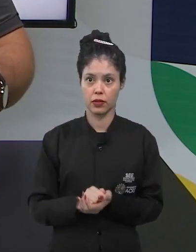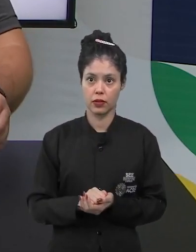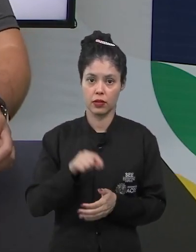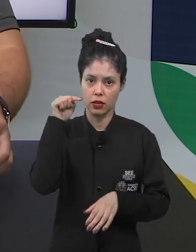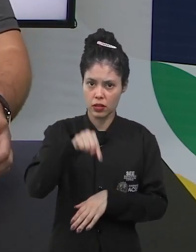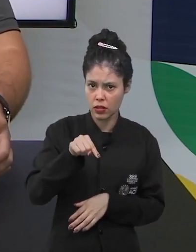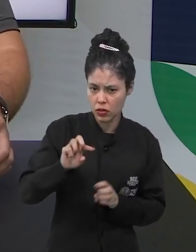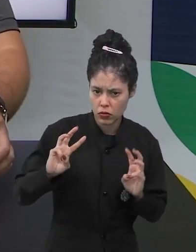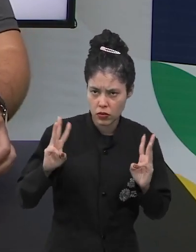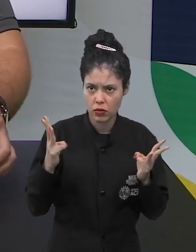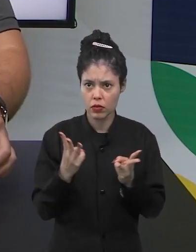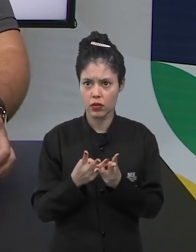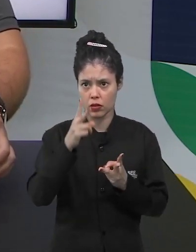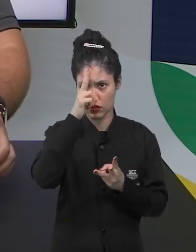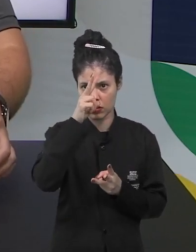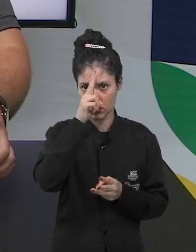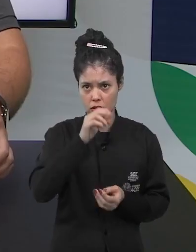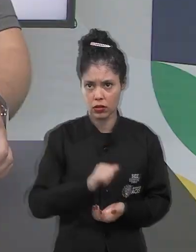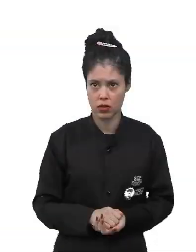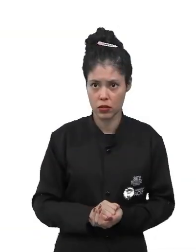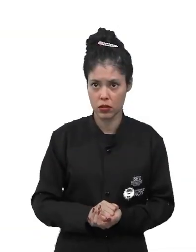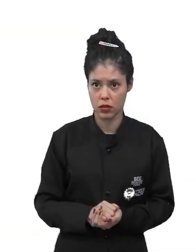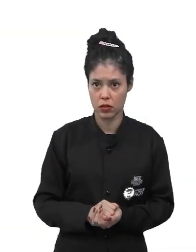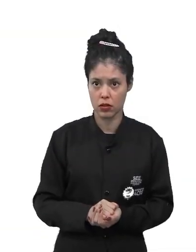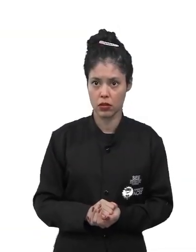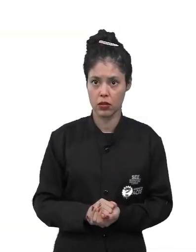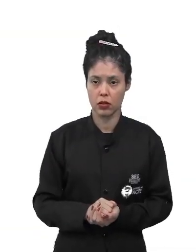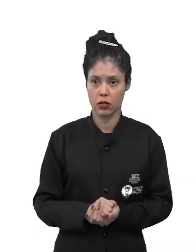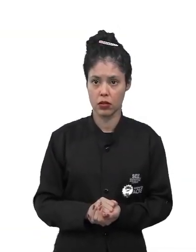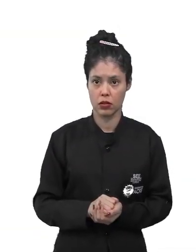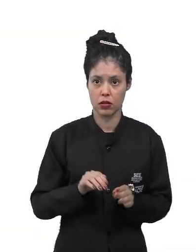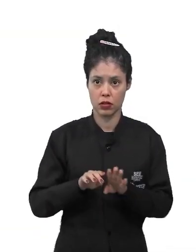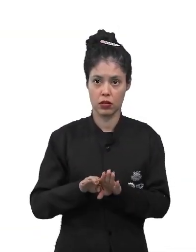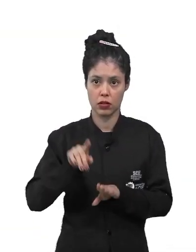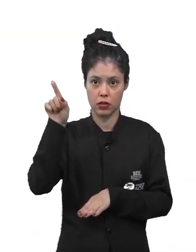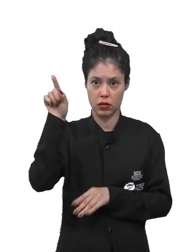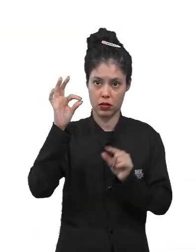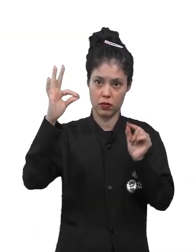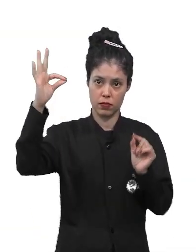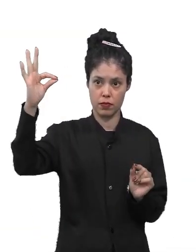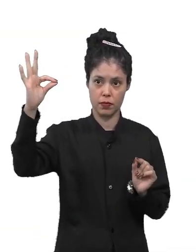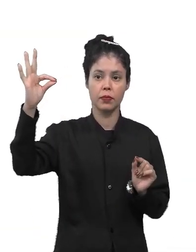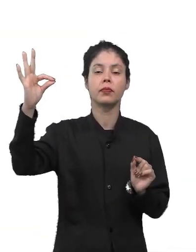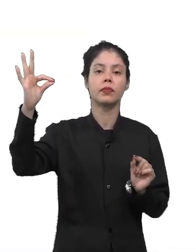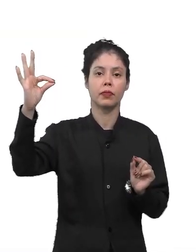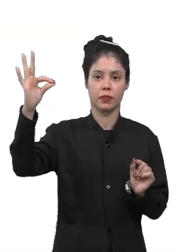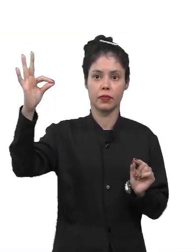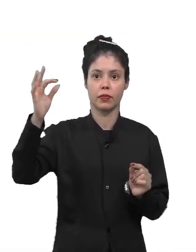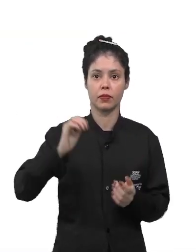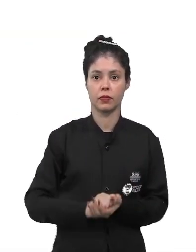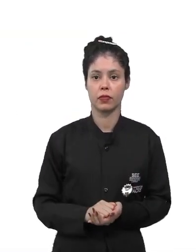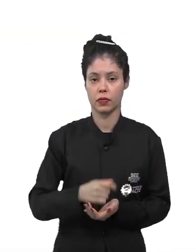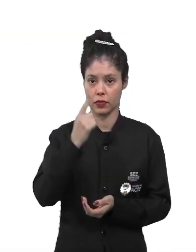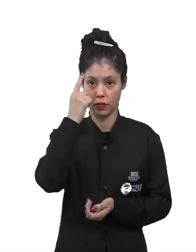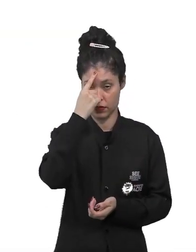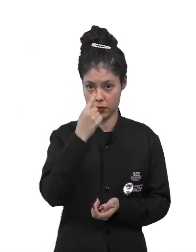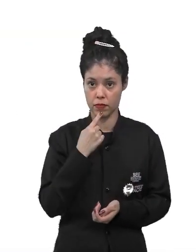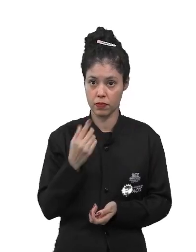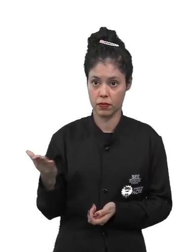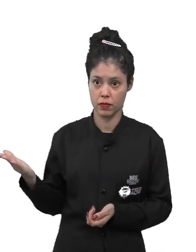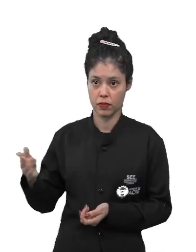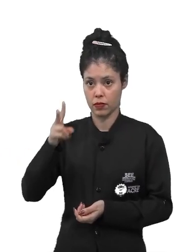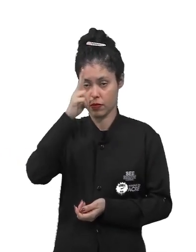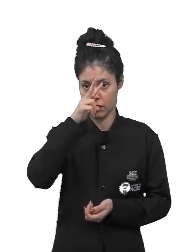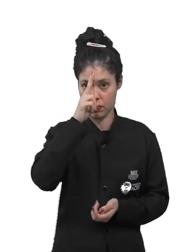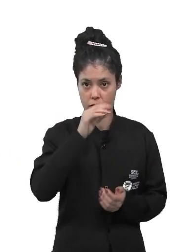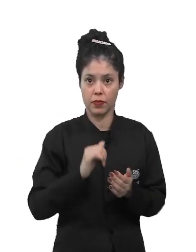de massa, vamos lembrar de uma brincadeira de criança. Por exemplo, uma gangorra. Eu fiz um desenho de uma gangorra aqui. Vamos imaginar uma gangorra. Lembra que